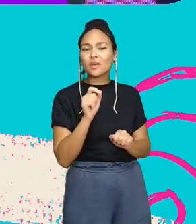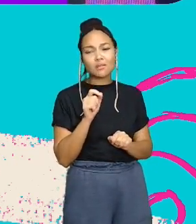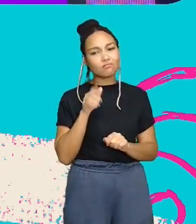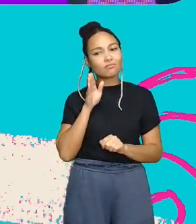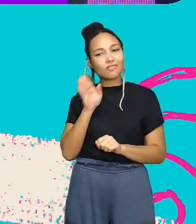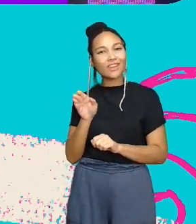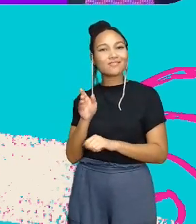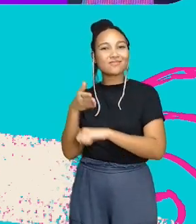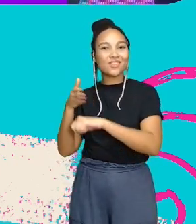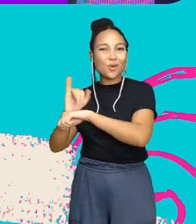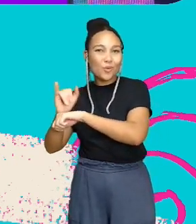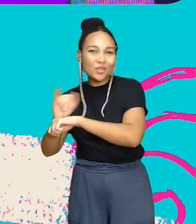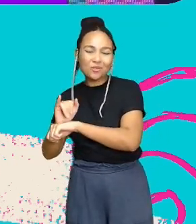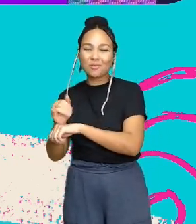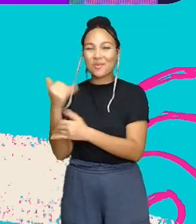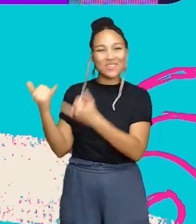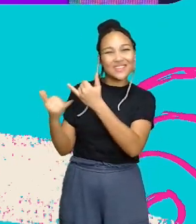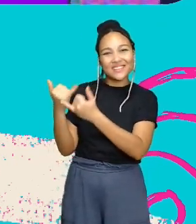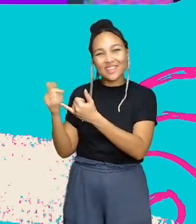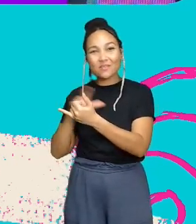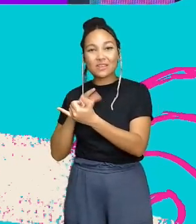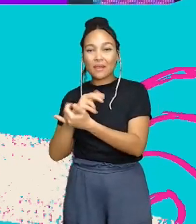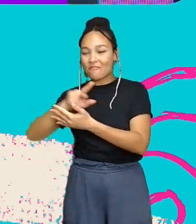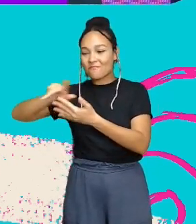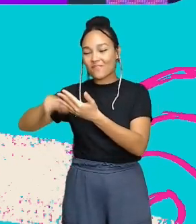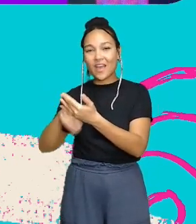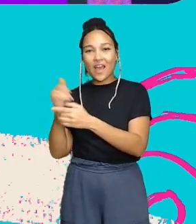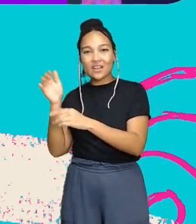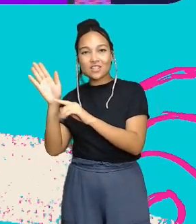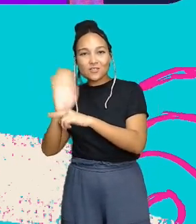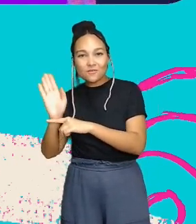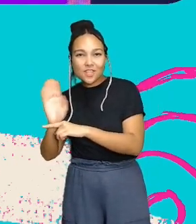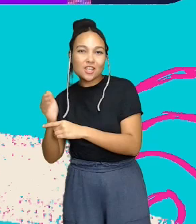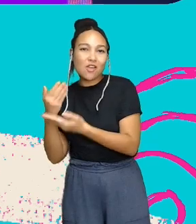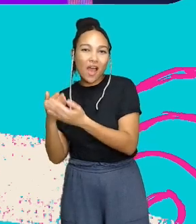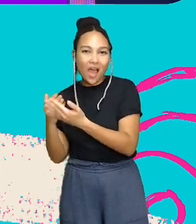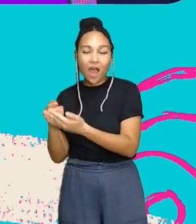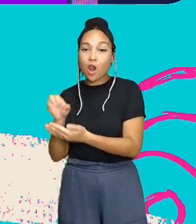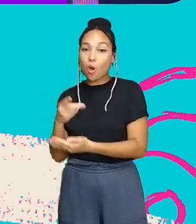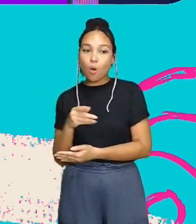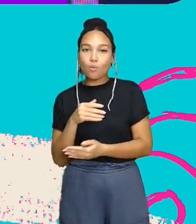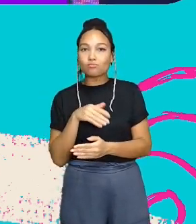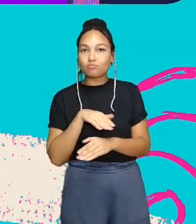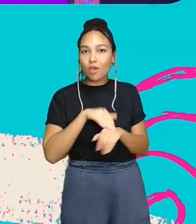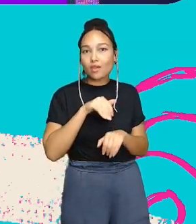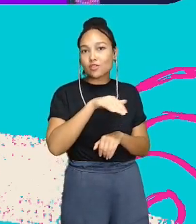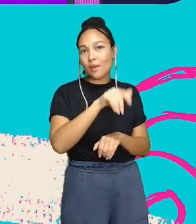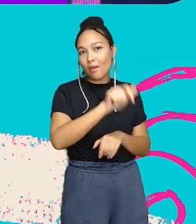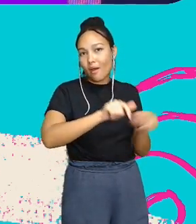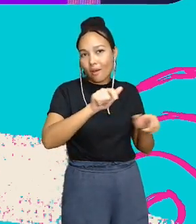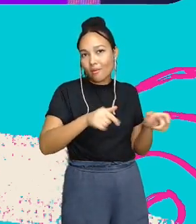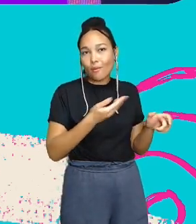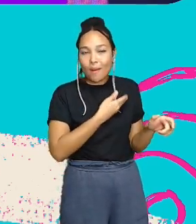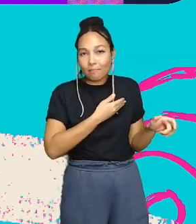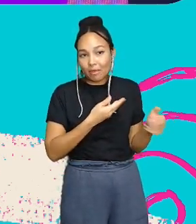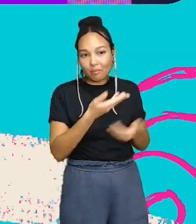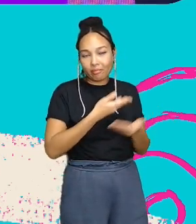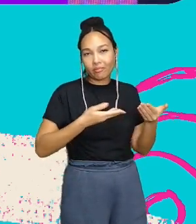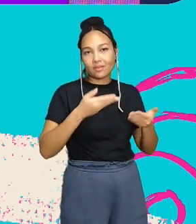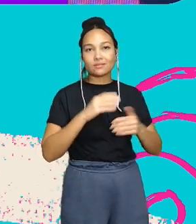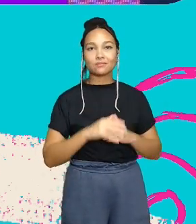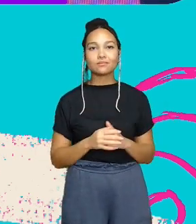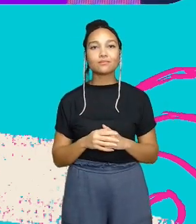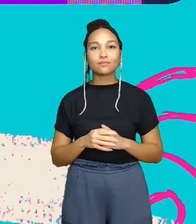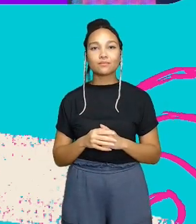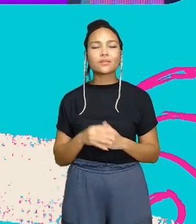um mais divertido, um que tem mais seguidores, um que os meus colegas conhecem, que eu posso compartilhar com eles. E aí, como você faz isso tudo se